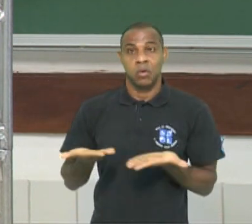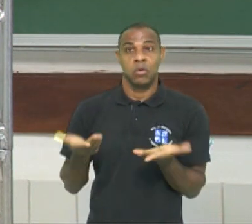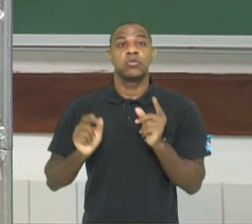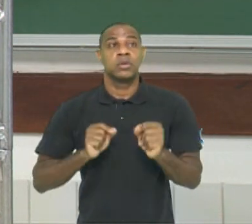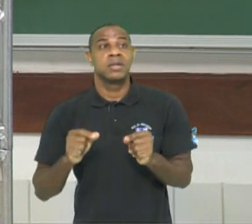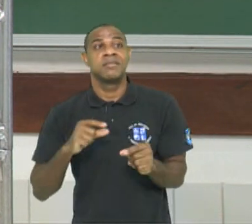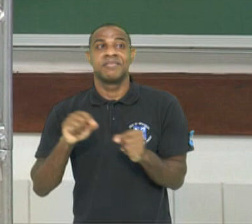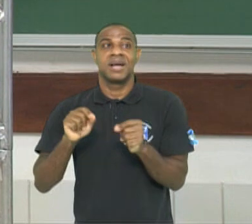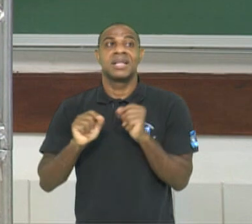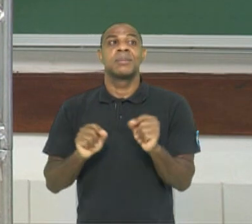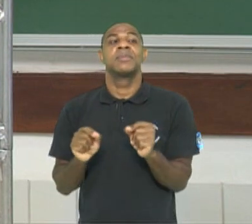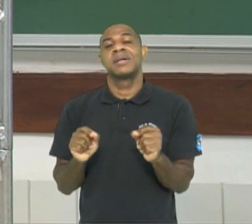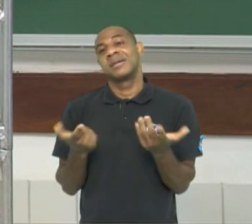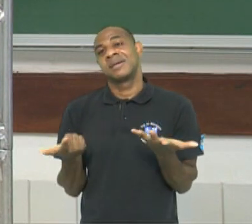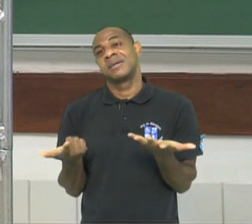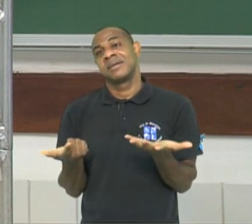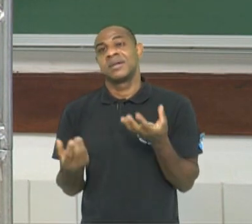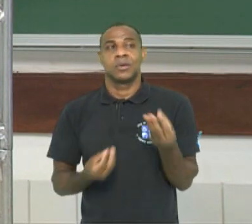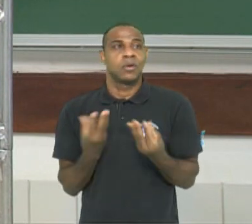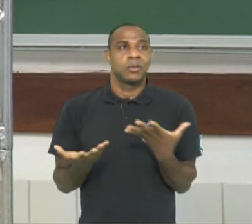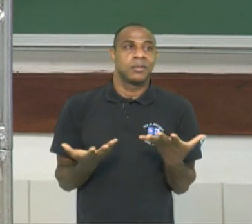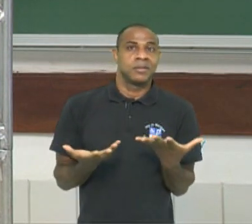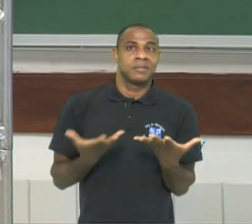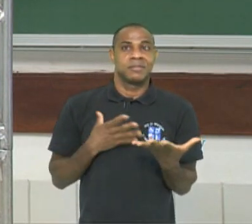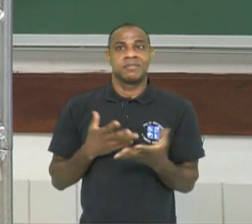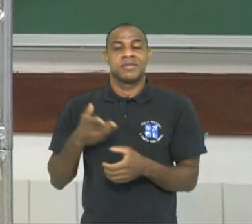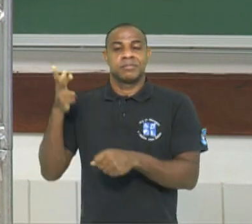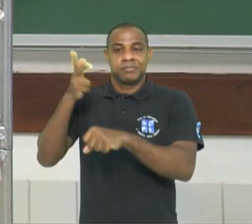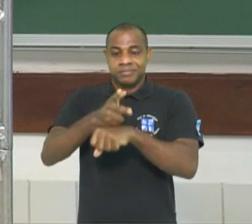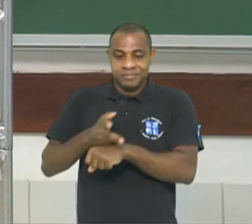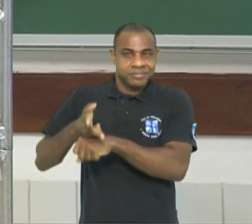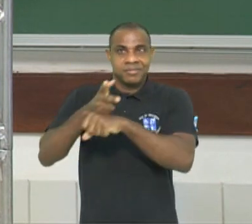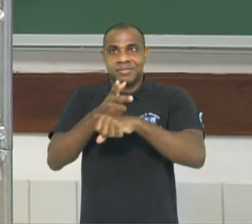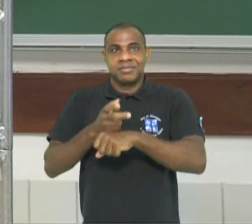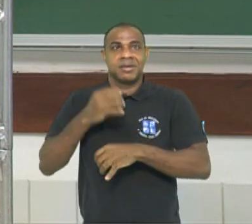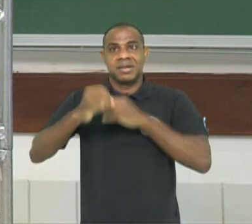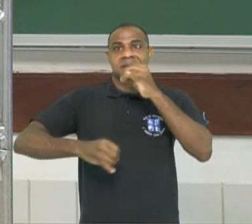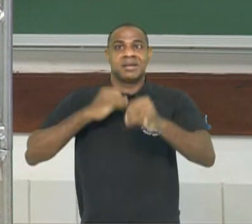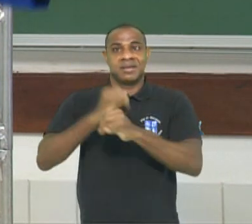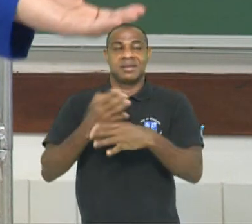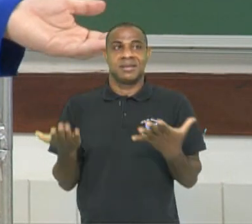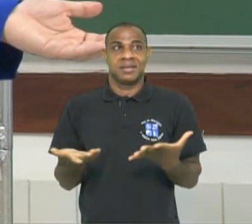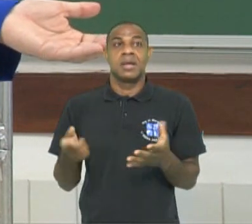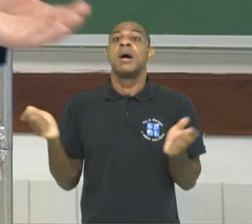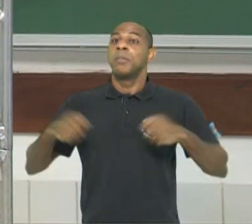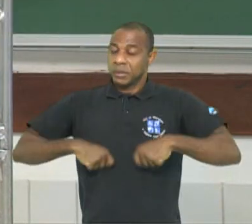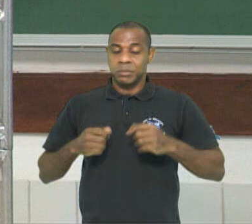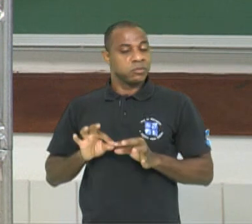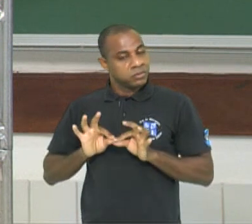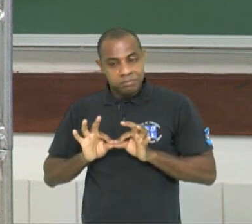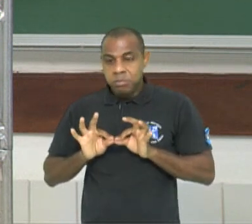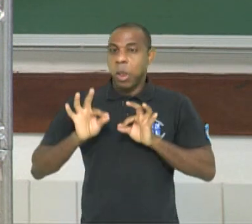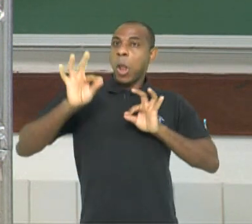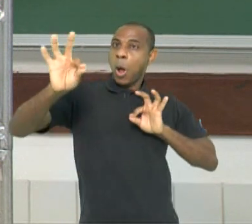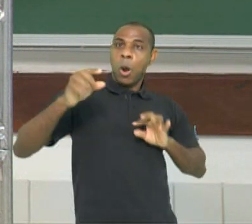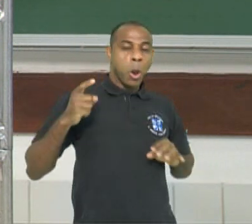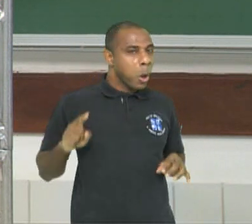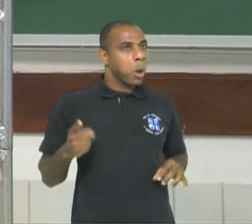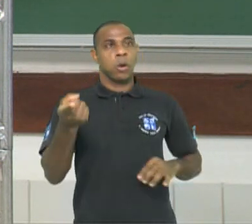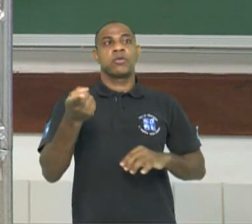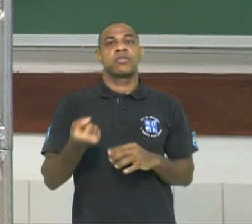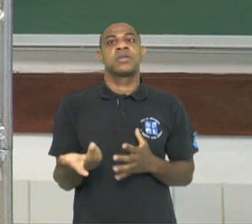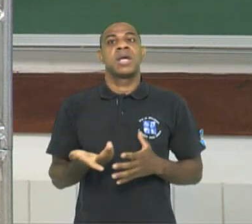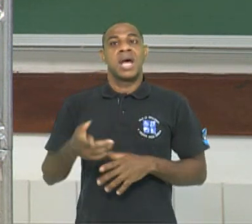isso numa condição virtual, mas ainda assim podemos até mais longe disso, né? A